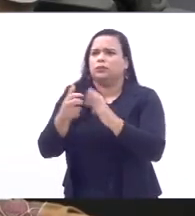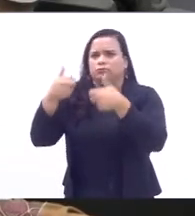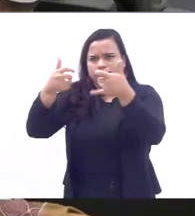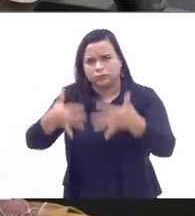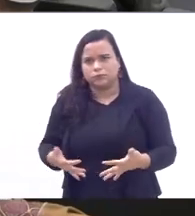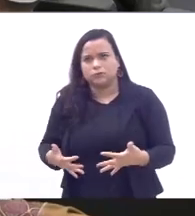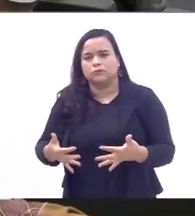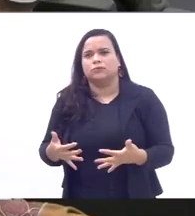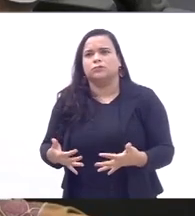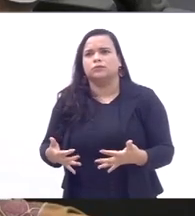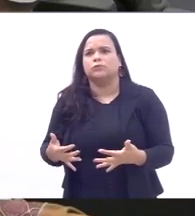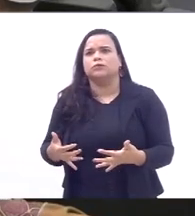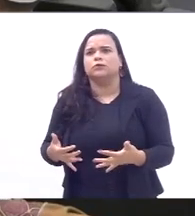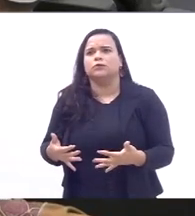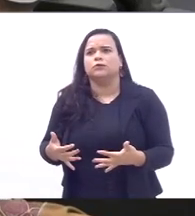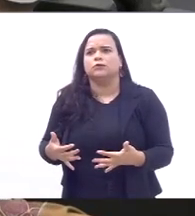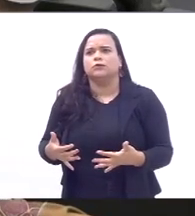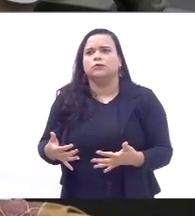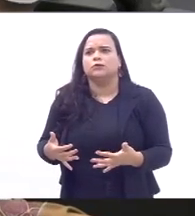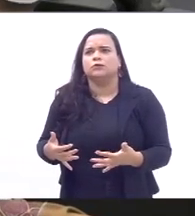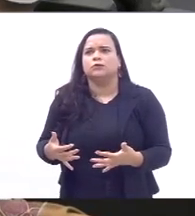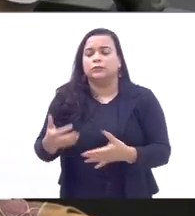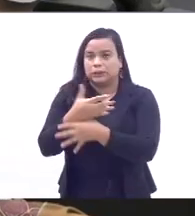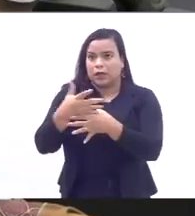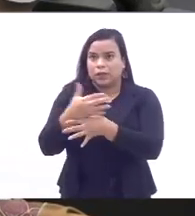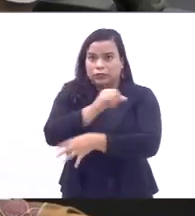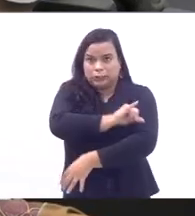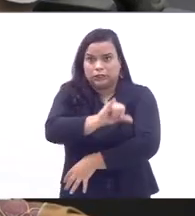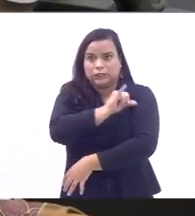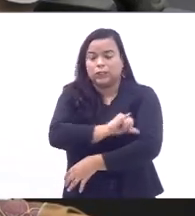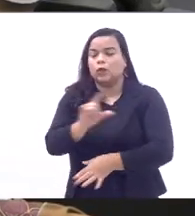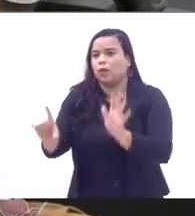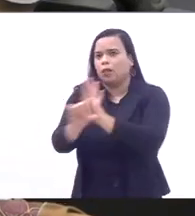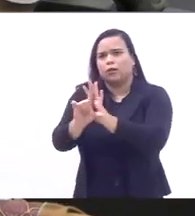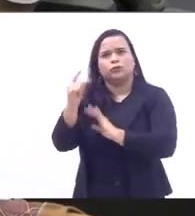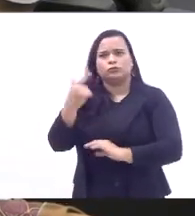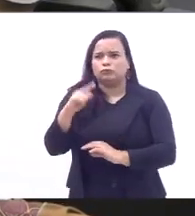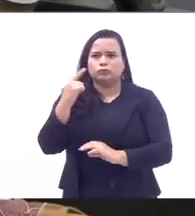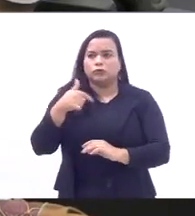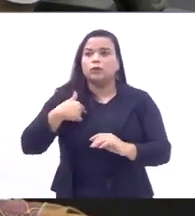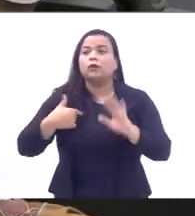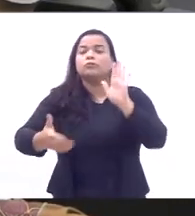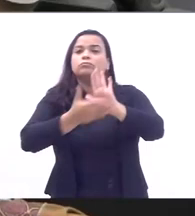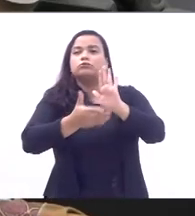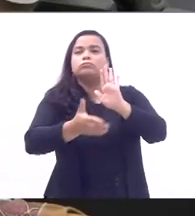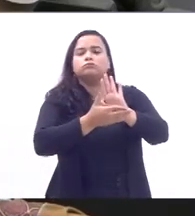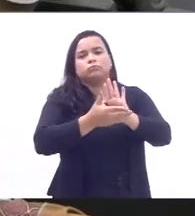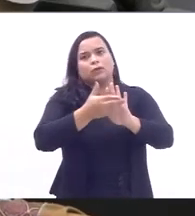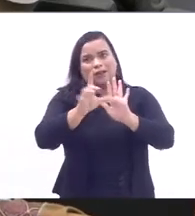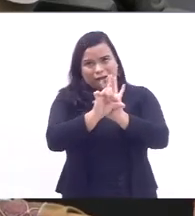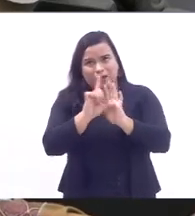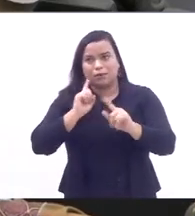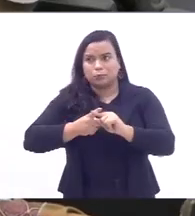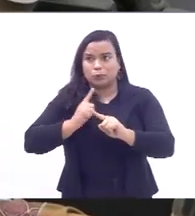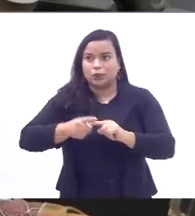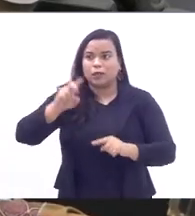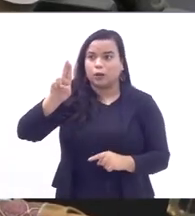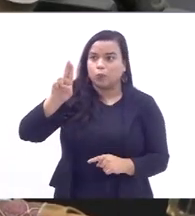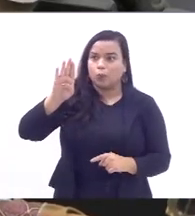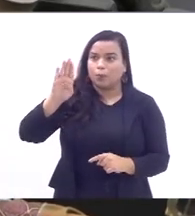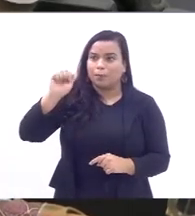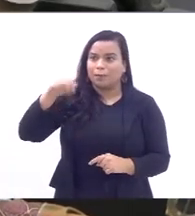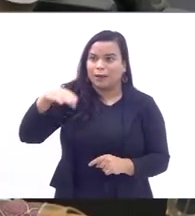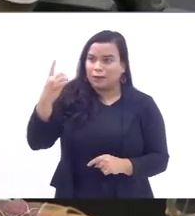deputado. Na cidade do Rio de Janeiro não tinha, e eu fiz uma proposta de lei, porque a Umbanda era patrimônio